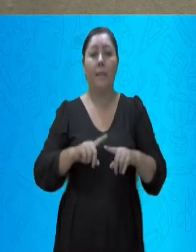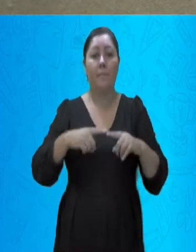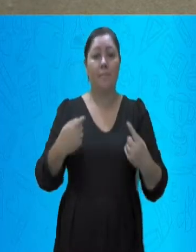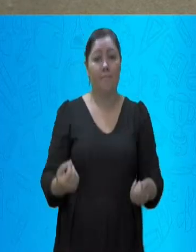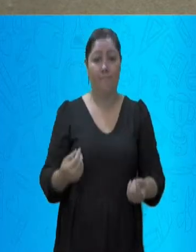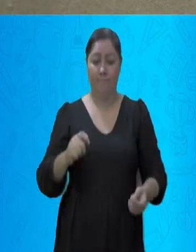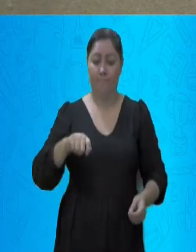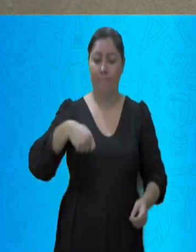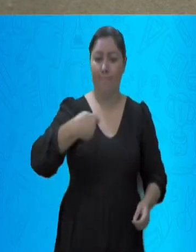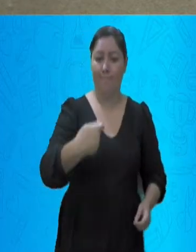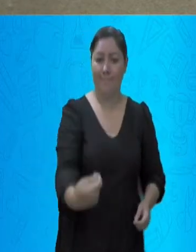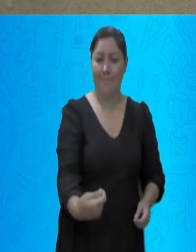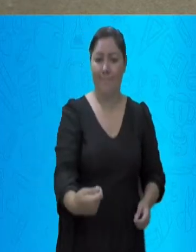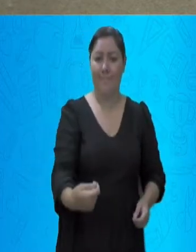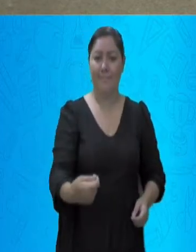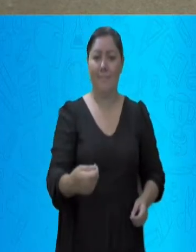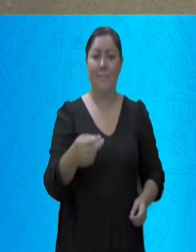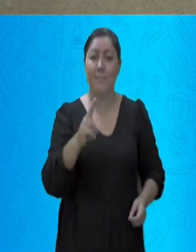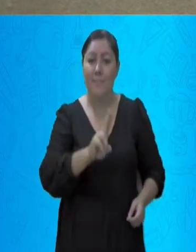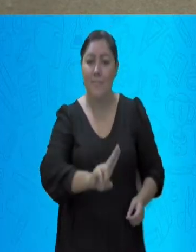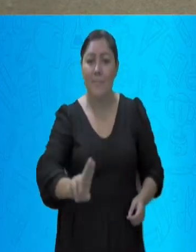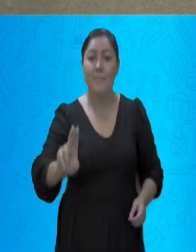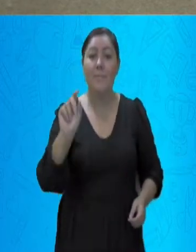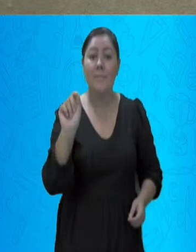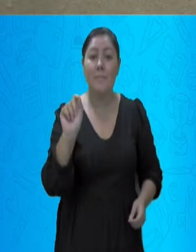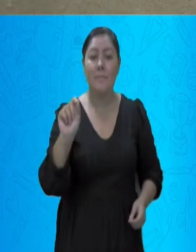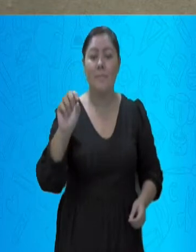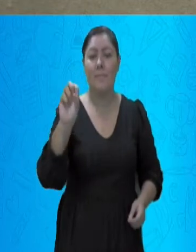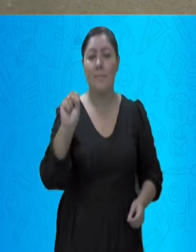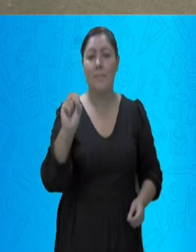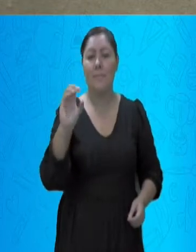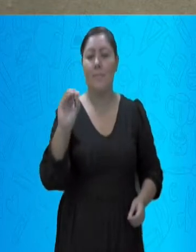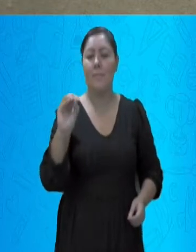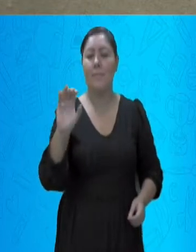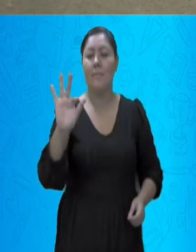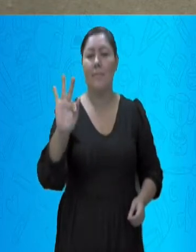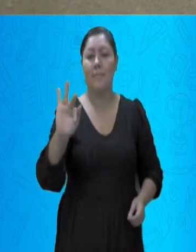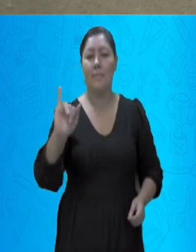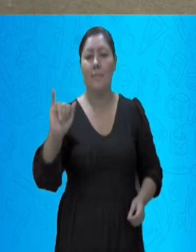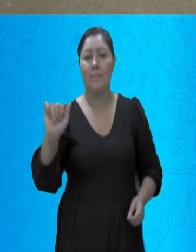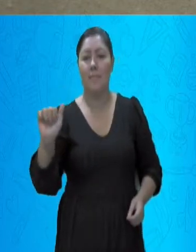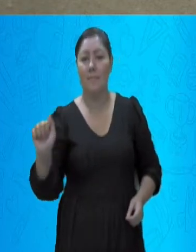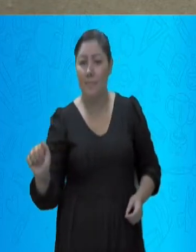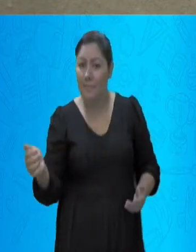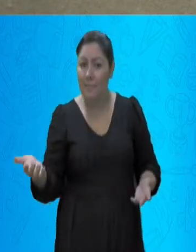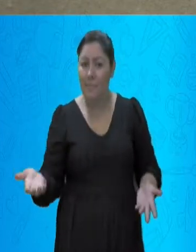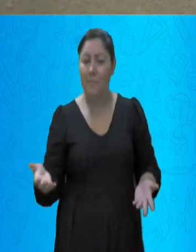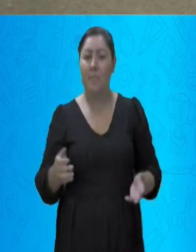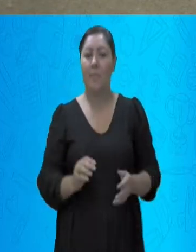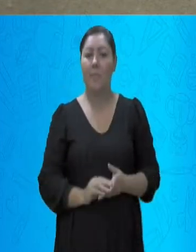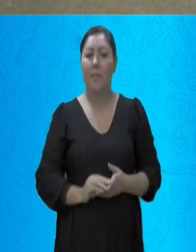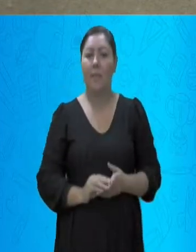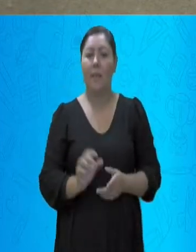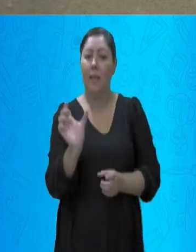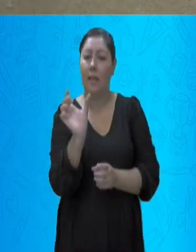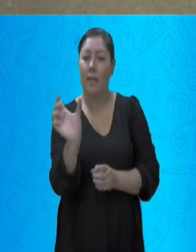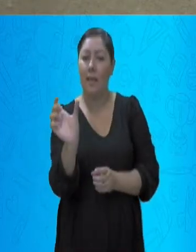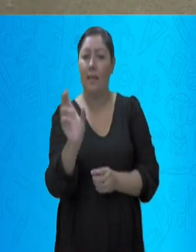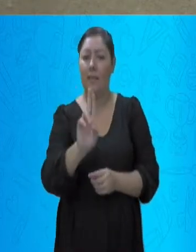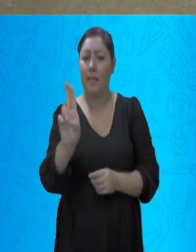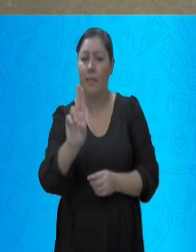Sofia. Então, o nome dela é Sofia. O nome que foi dado a ela é um substantivo próprio,